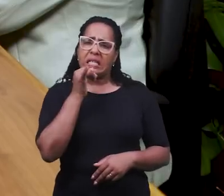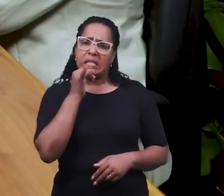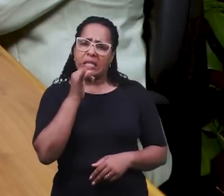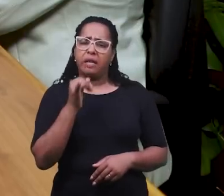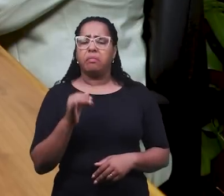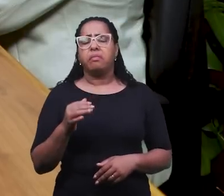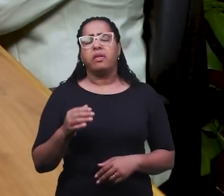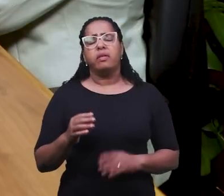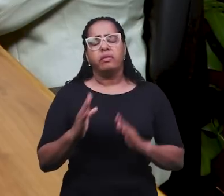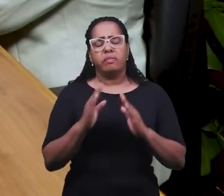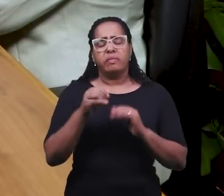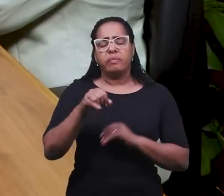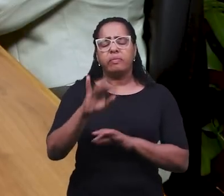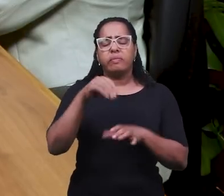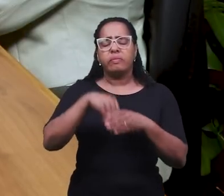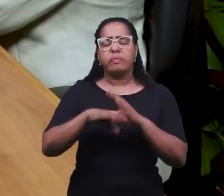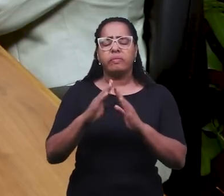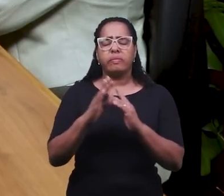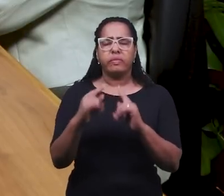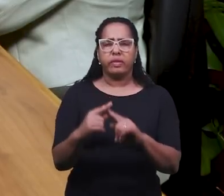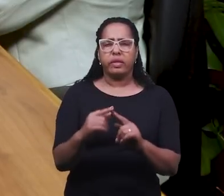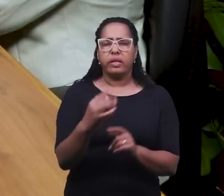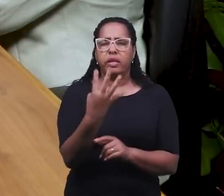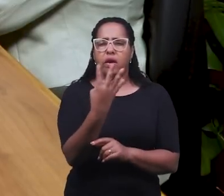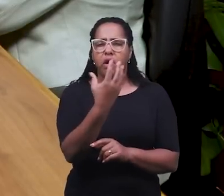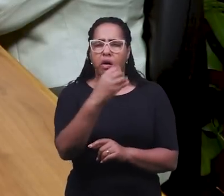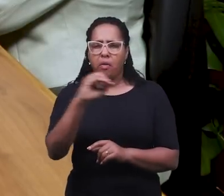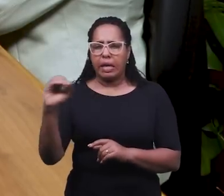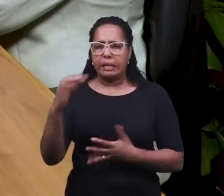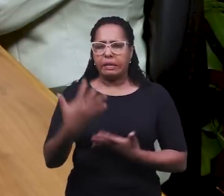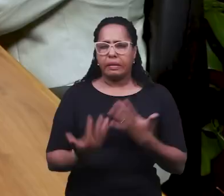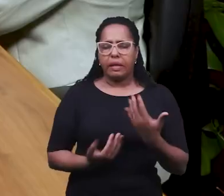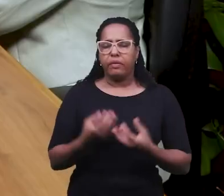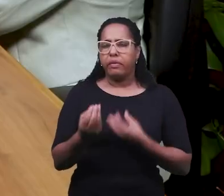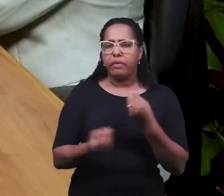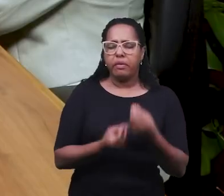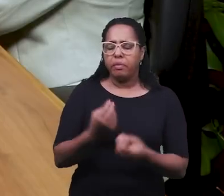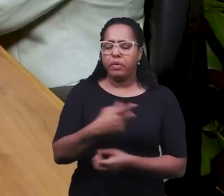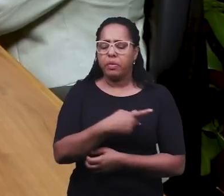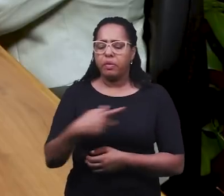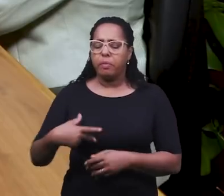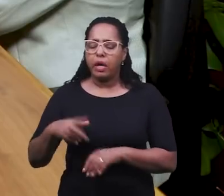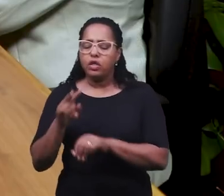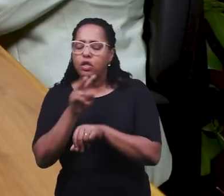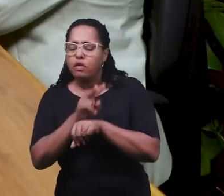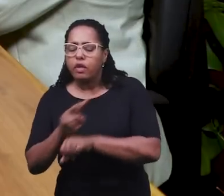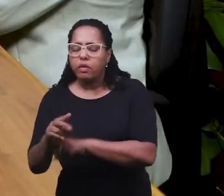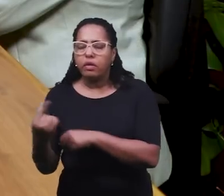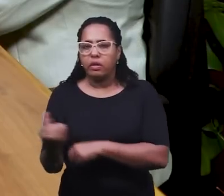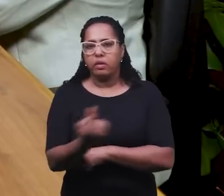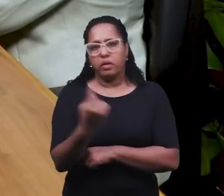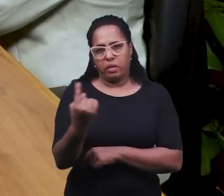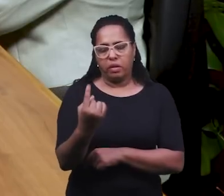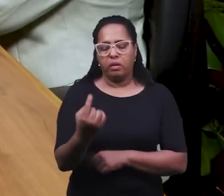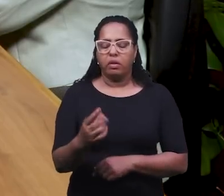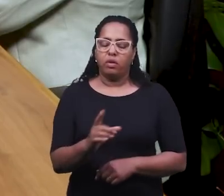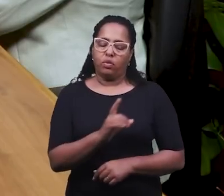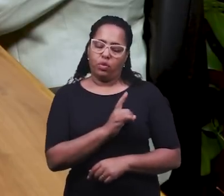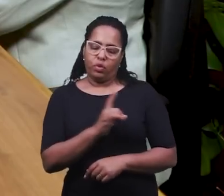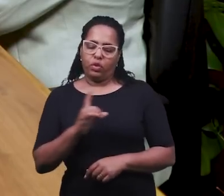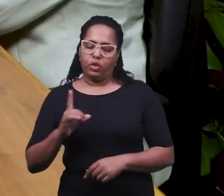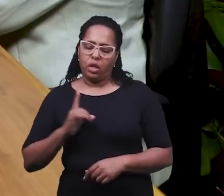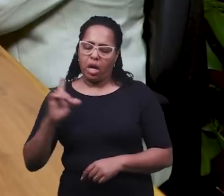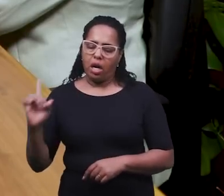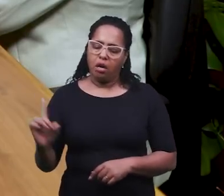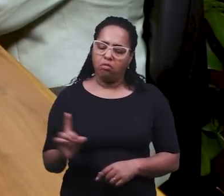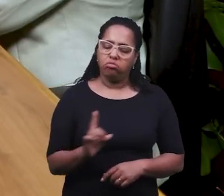400 membros, como é que um pastor, 2, vão ter acesso a 400 pessoas? Então, os diáconos colocados, eles têm